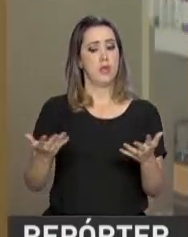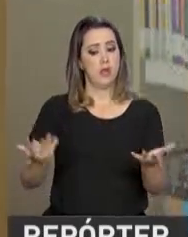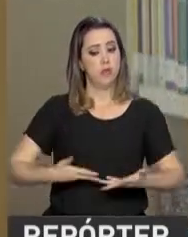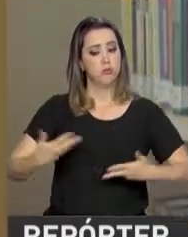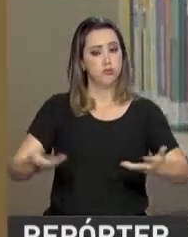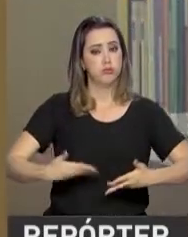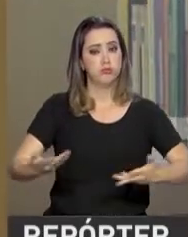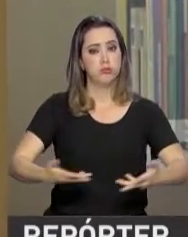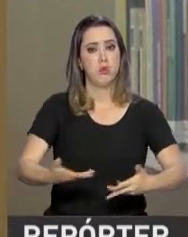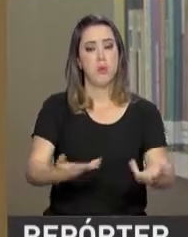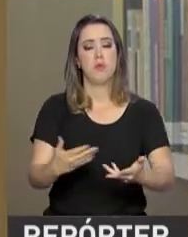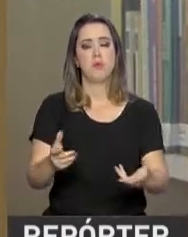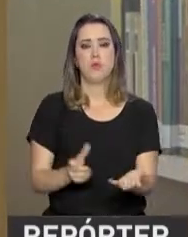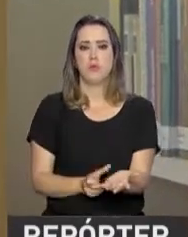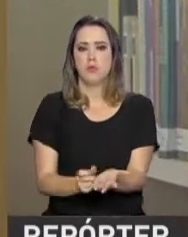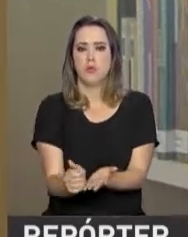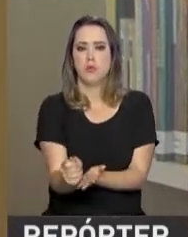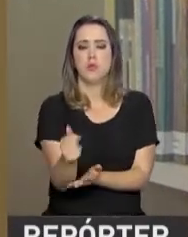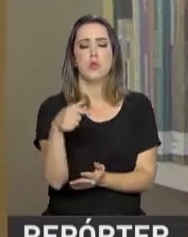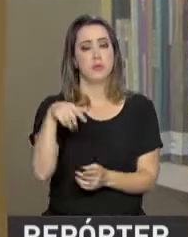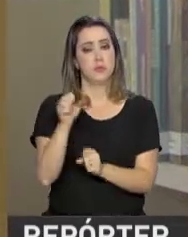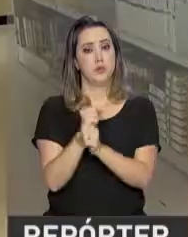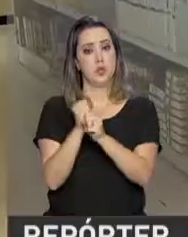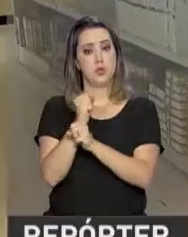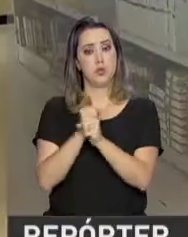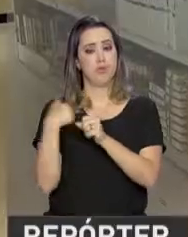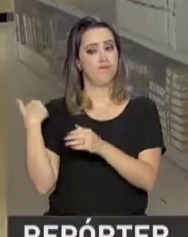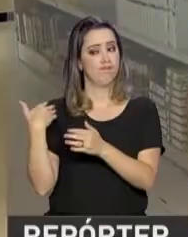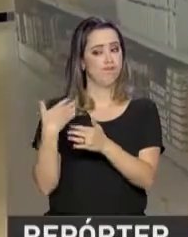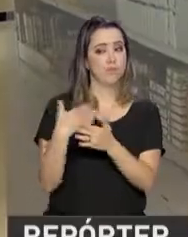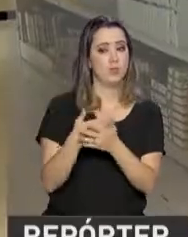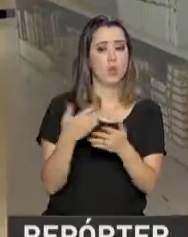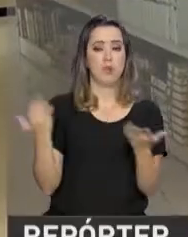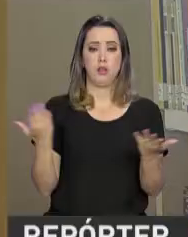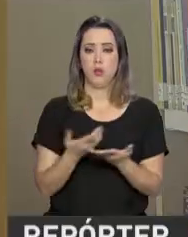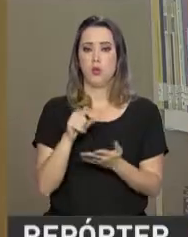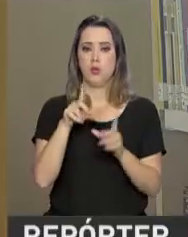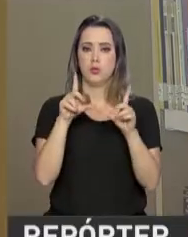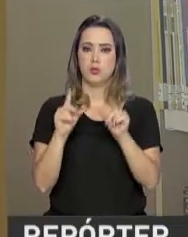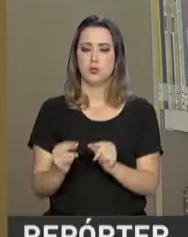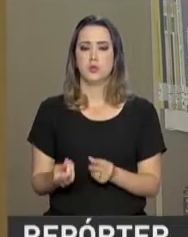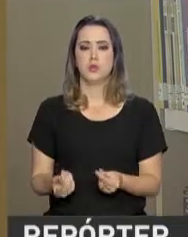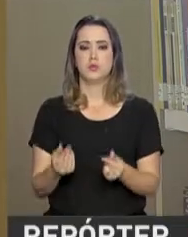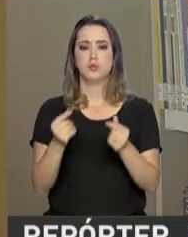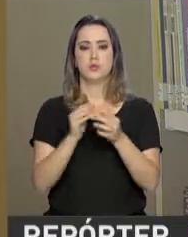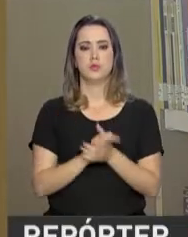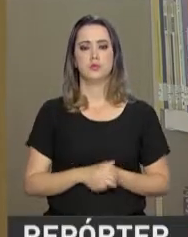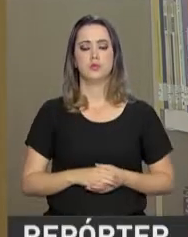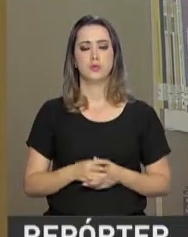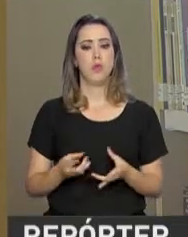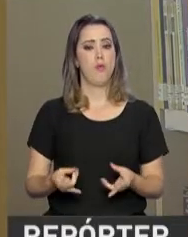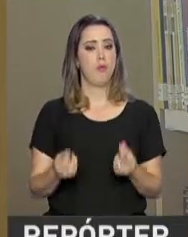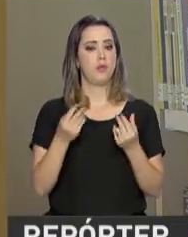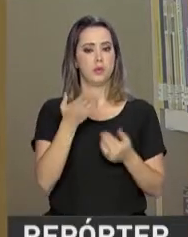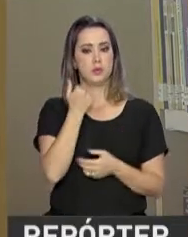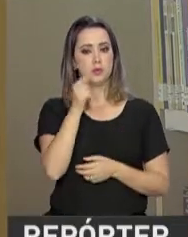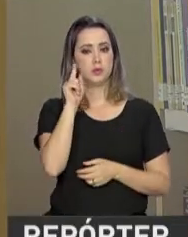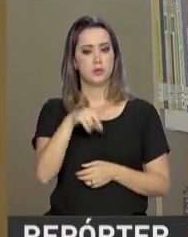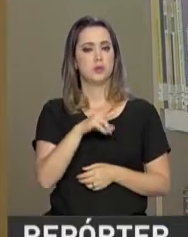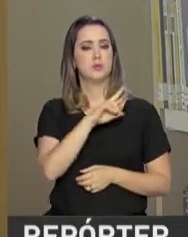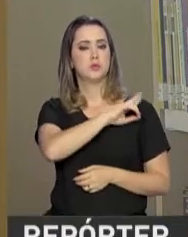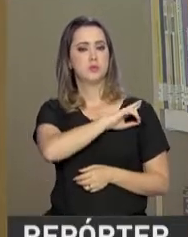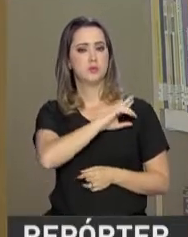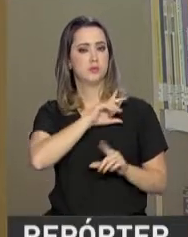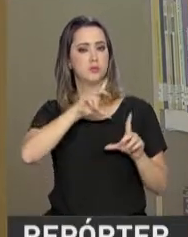grãos de 2017 e de 2018 fizeram com que os preços caíssem. Os preços dos alimentos são os grandes responsáveis por